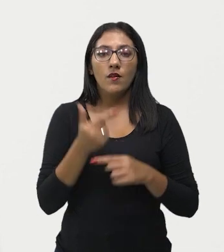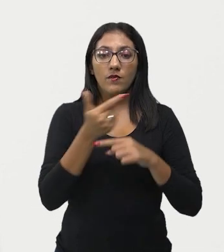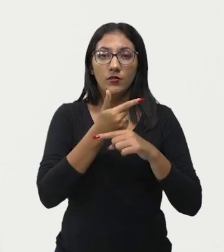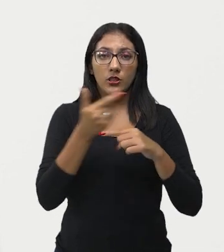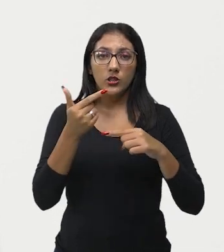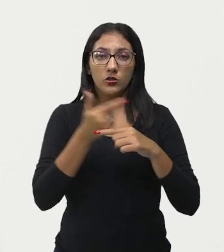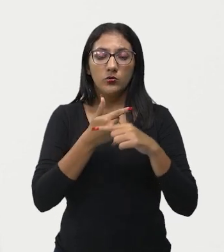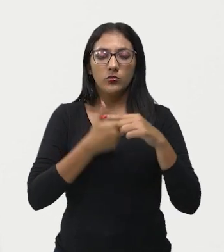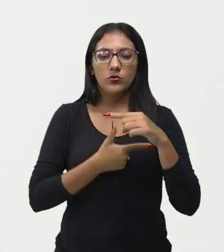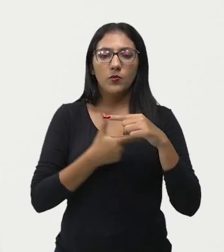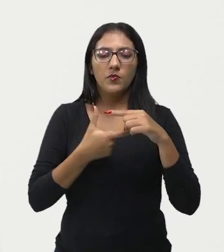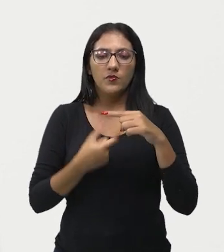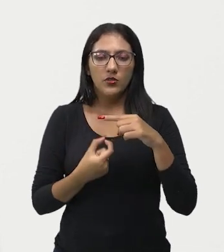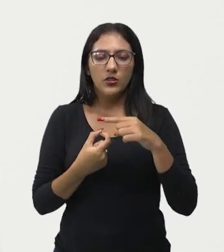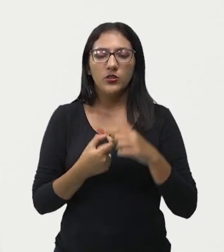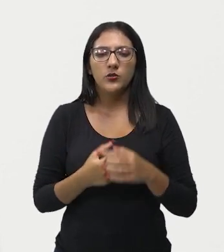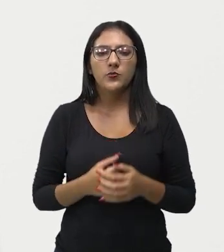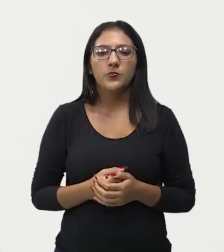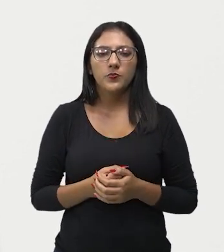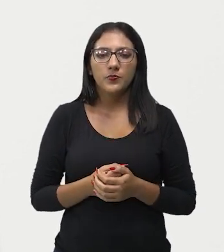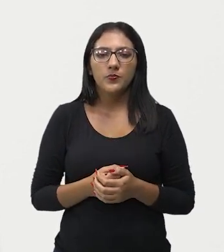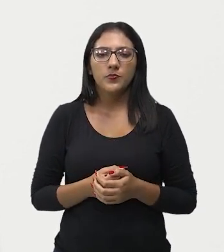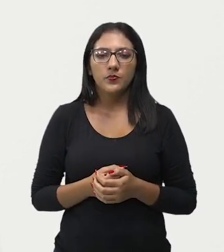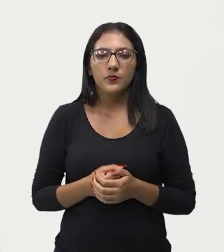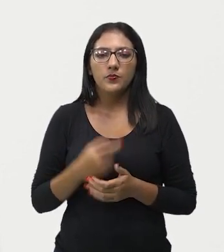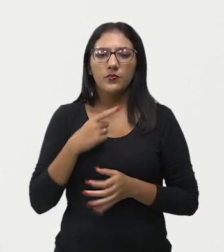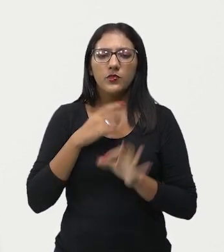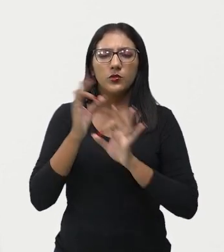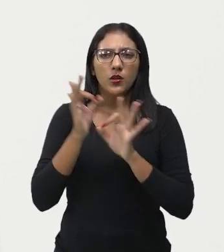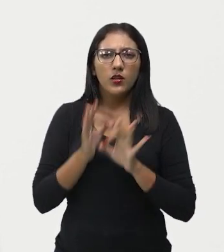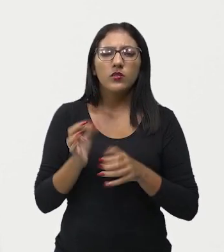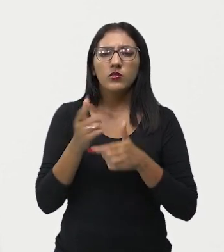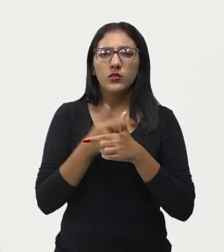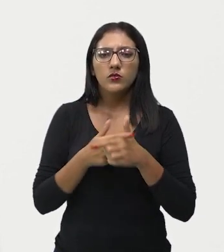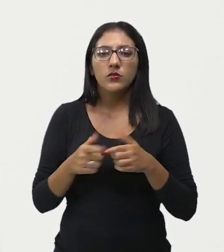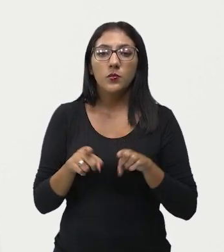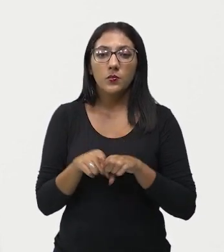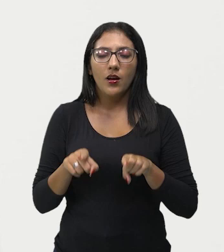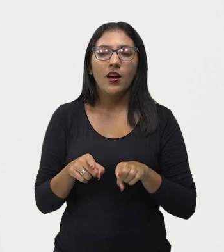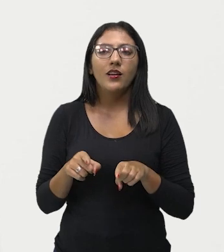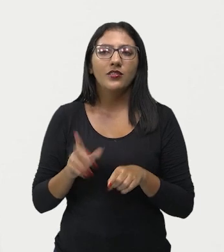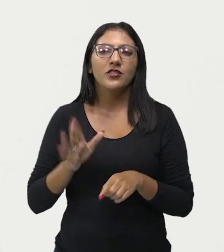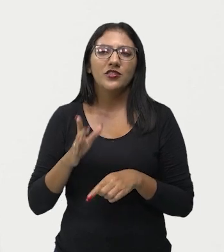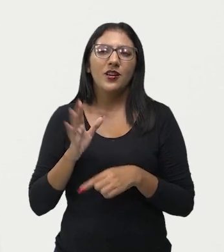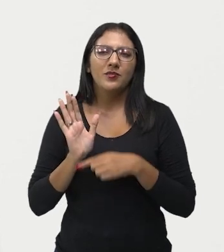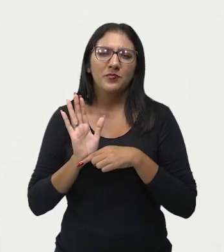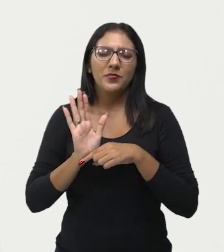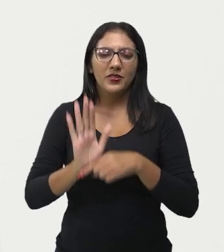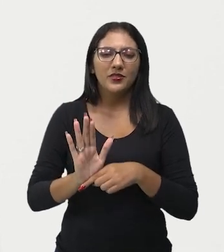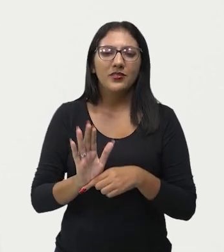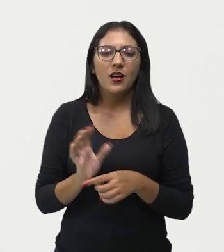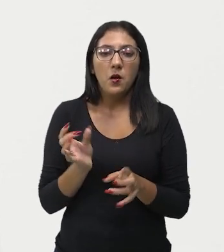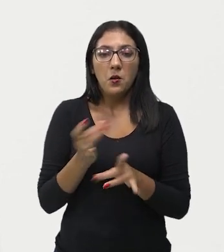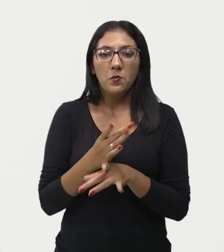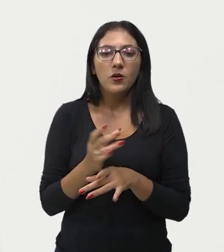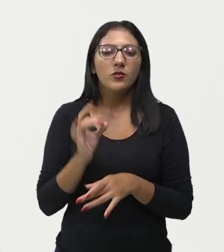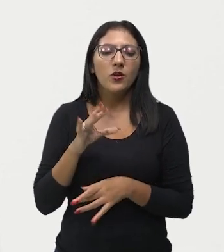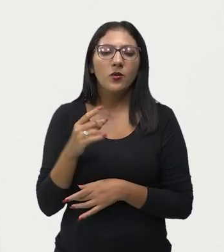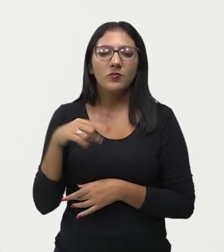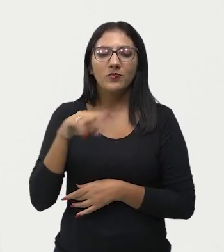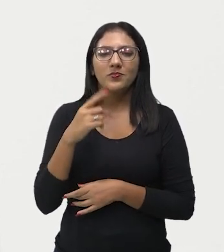22 sobre 20. E a gente vai fazer essas divisões. Só que o professor trouxe já aqui, prontinho aqui, só pra